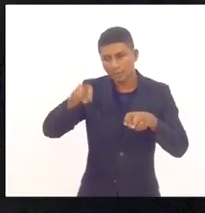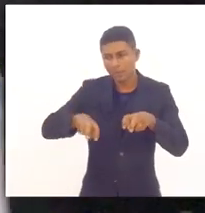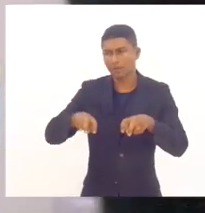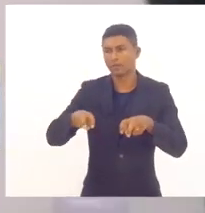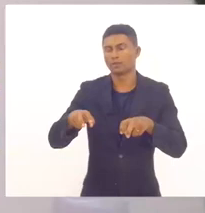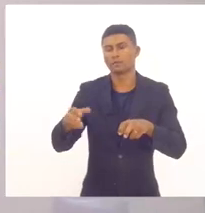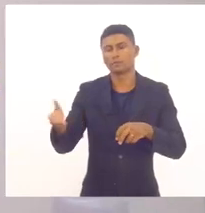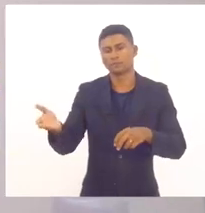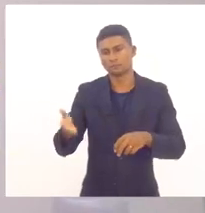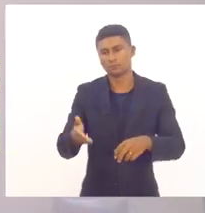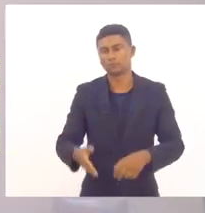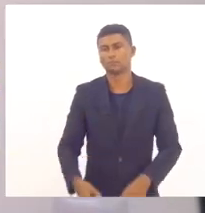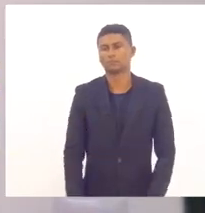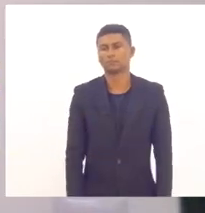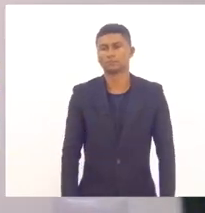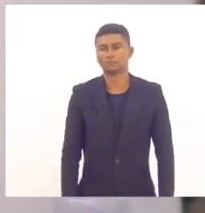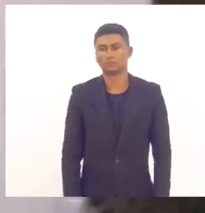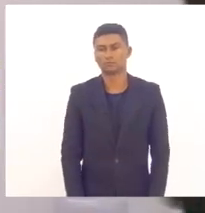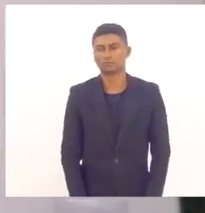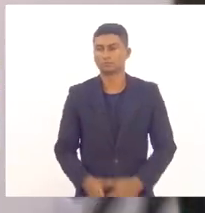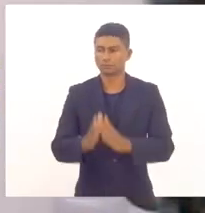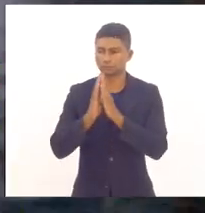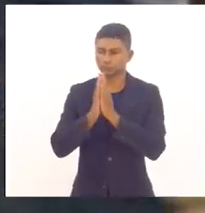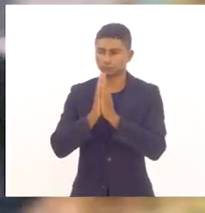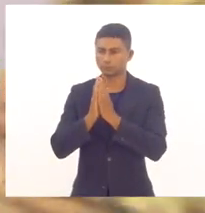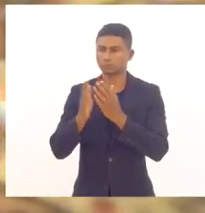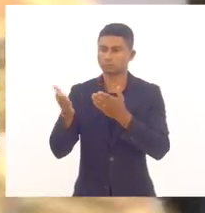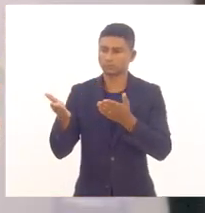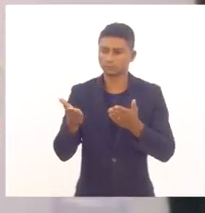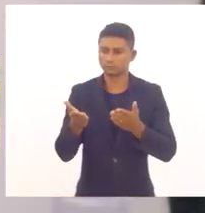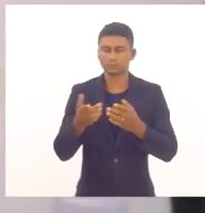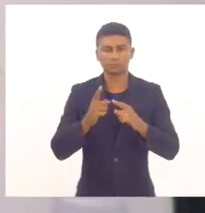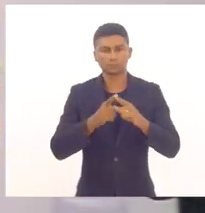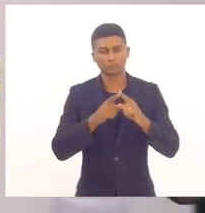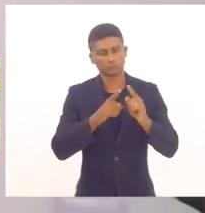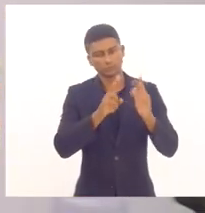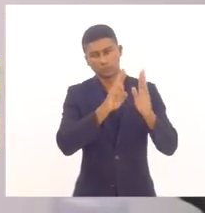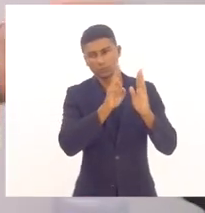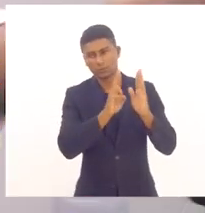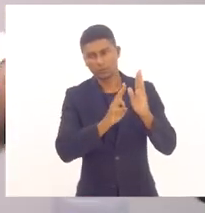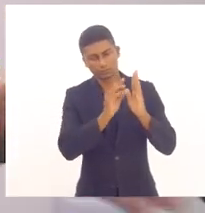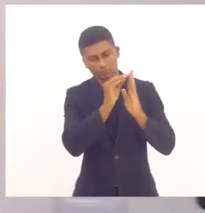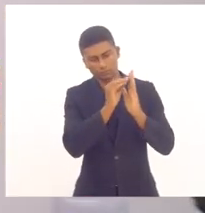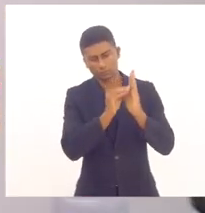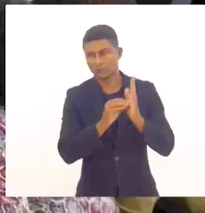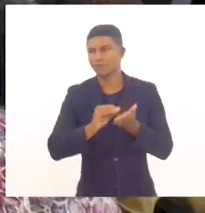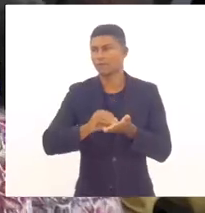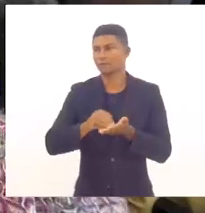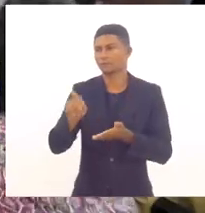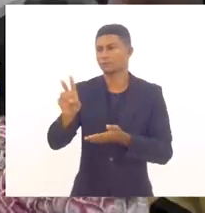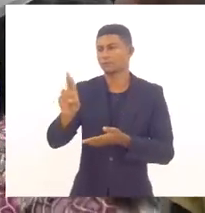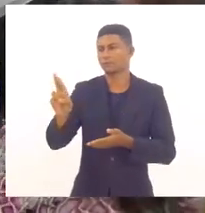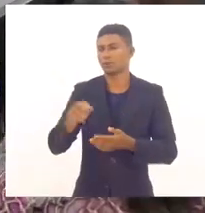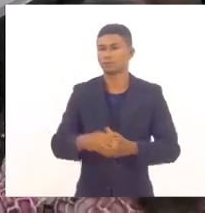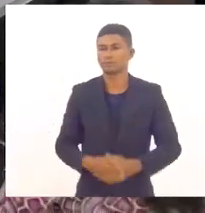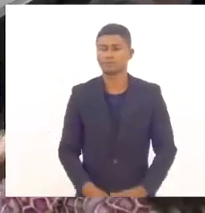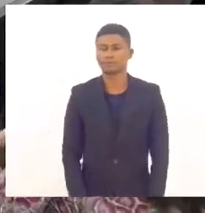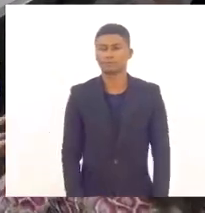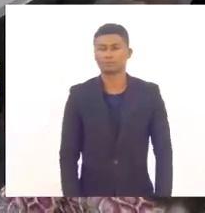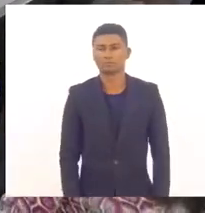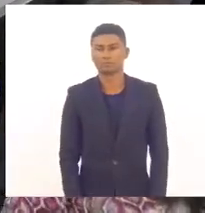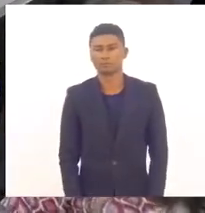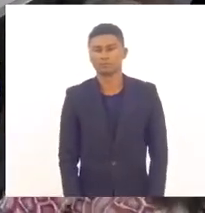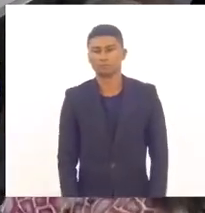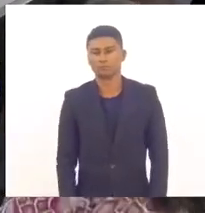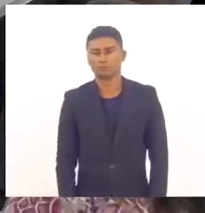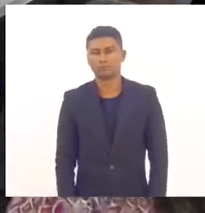por favor, foi uma omissão aqui. Na hora que passaram os nomes, omitiram, por favor. Omitiram logo o seu, que